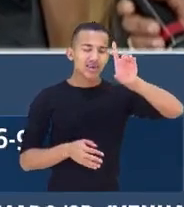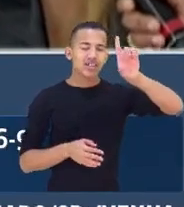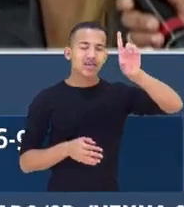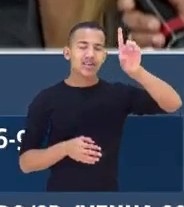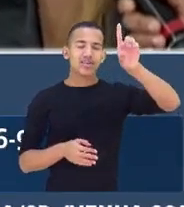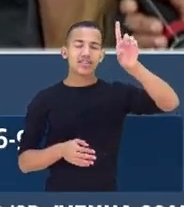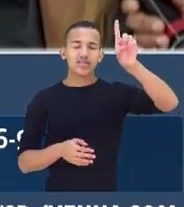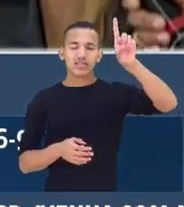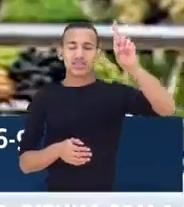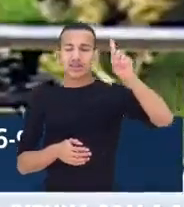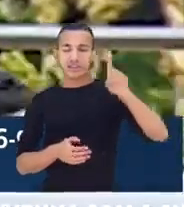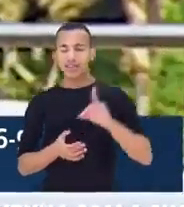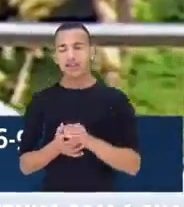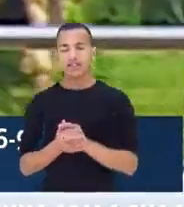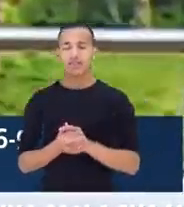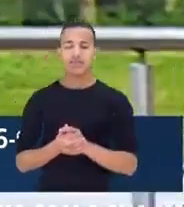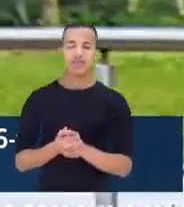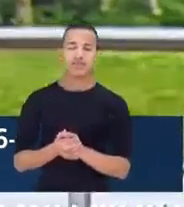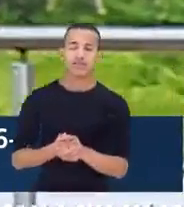adorando.